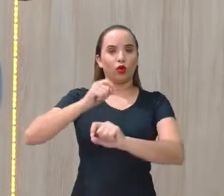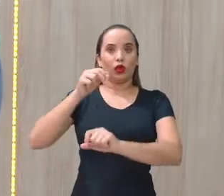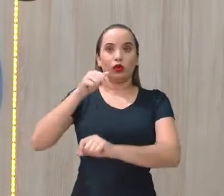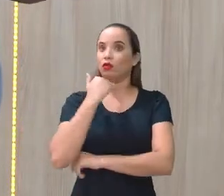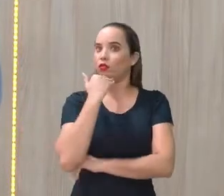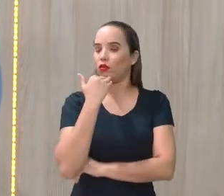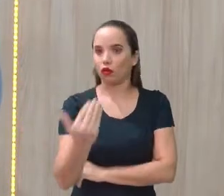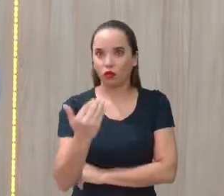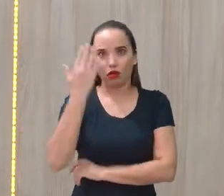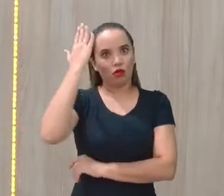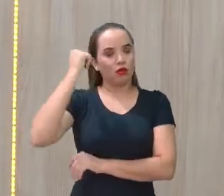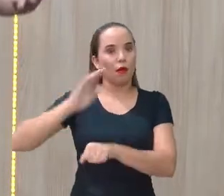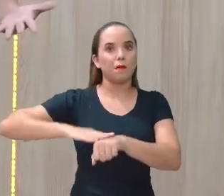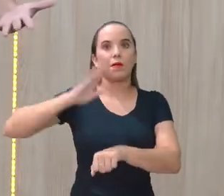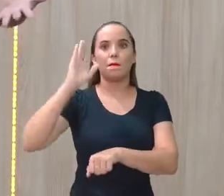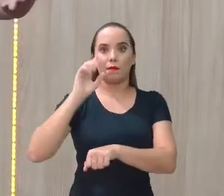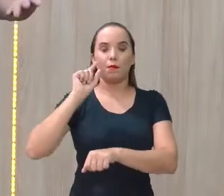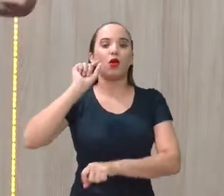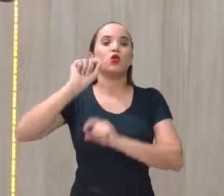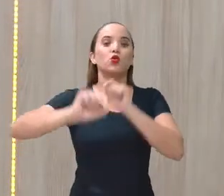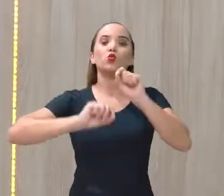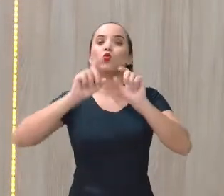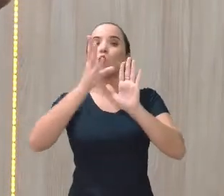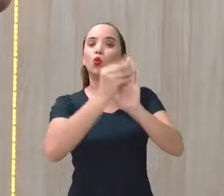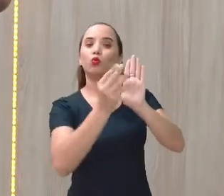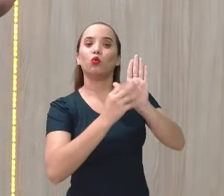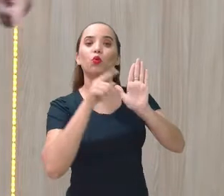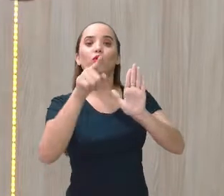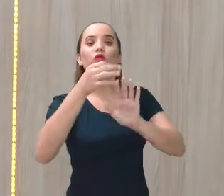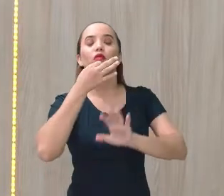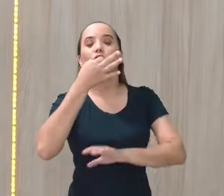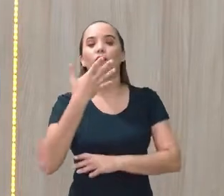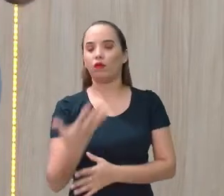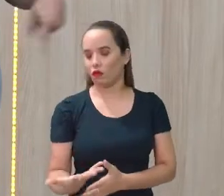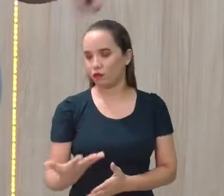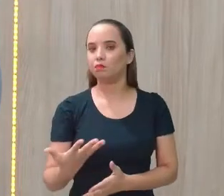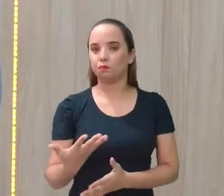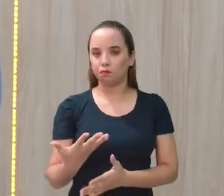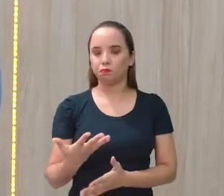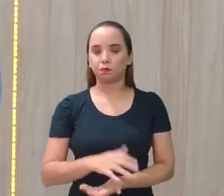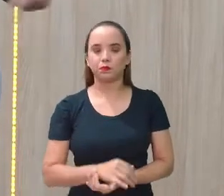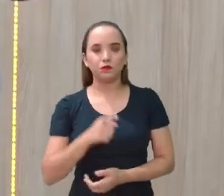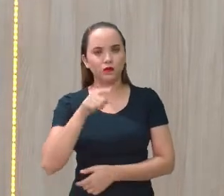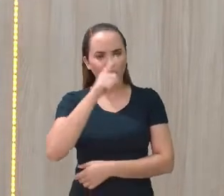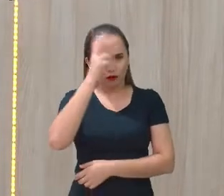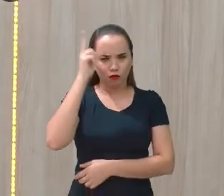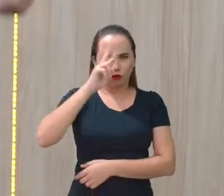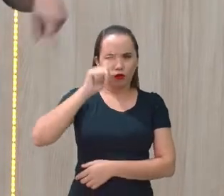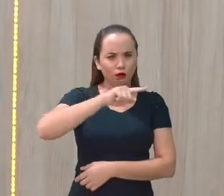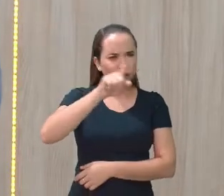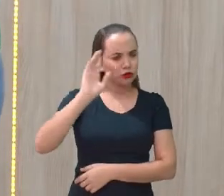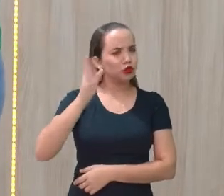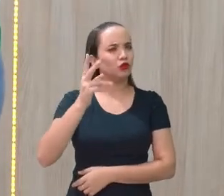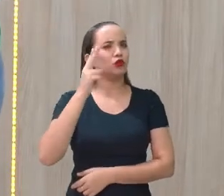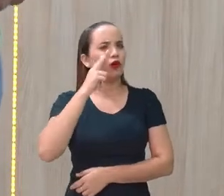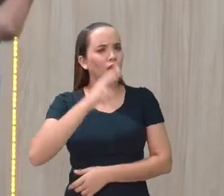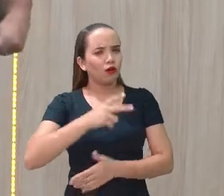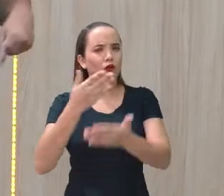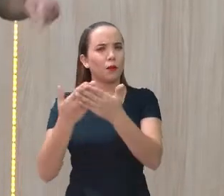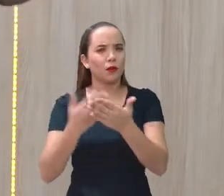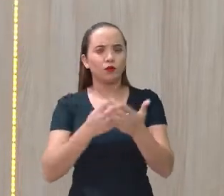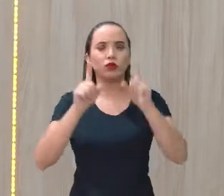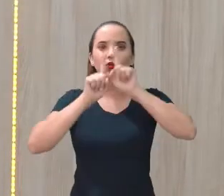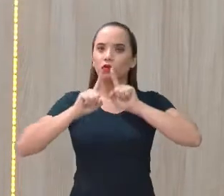você está apresentando ou do assunto que você está falando do que você. Lembram que vocês viram com a professora Viviane que numa exposição